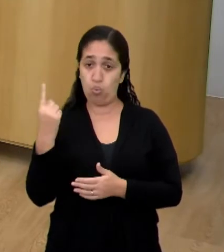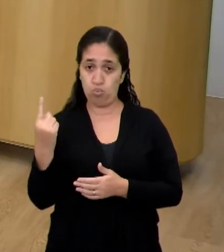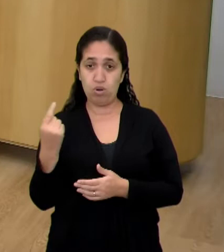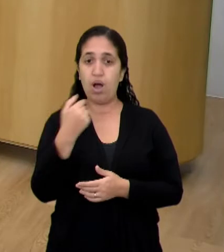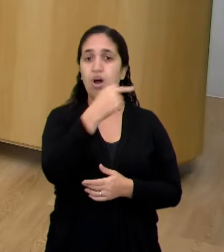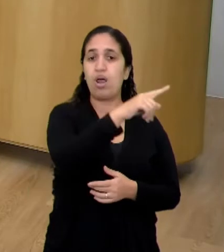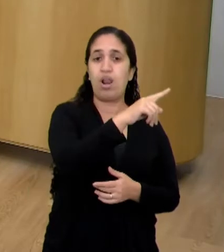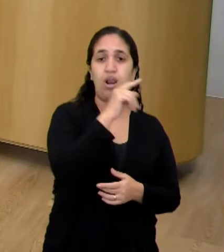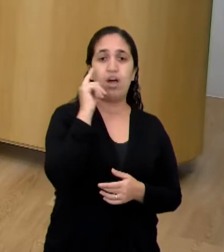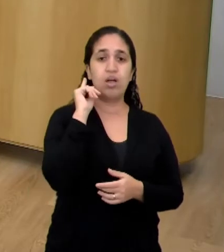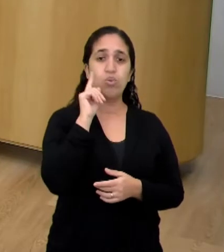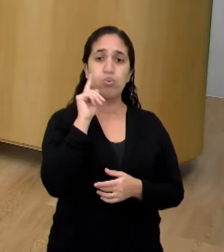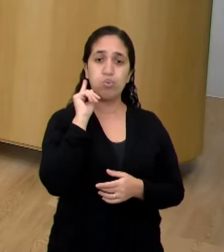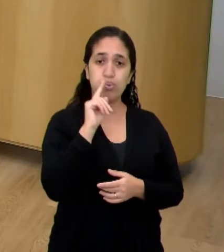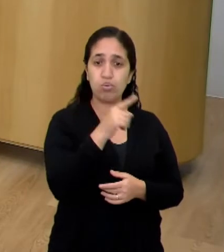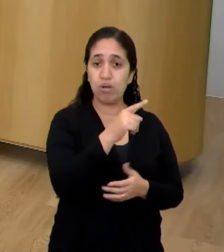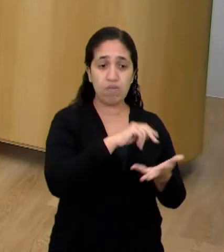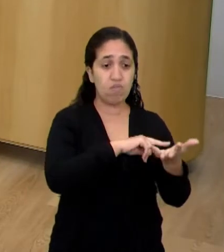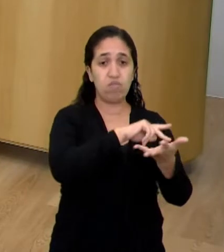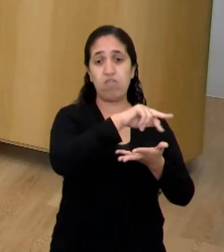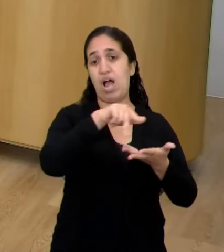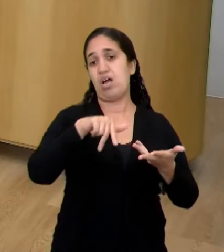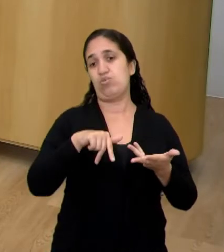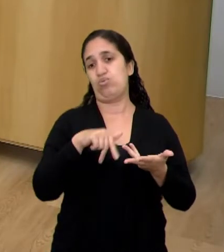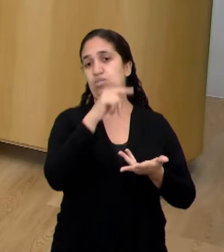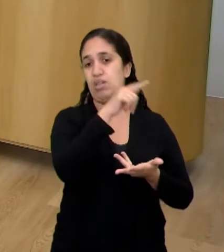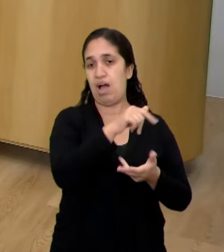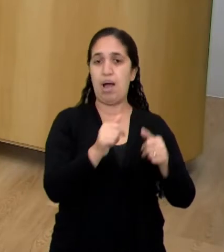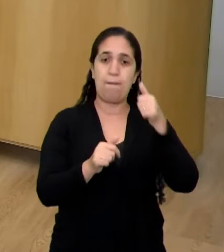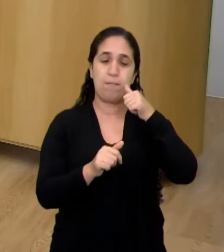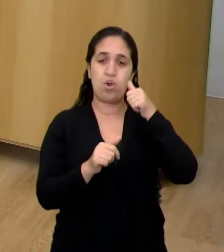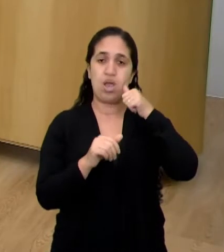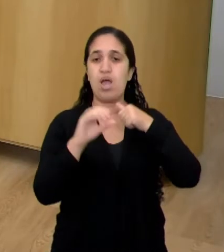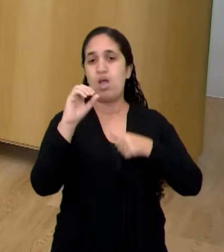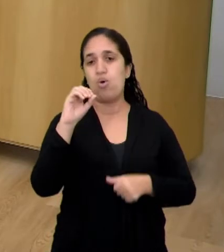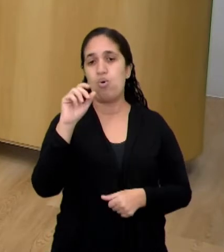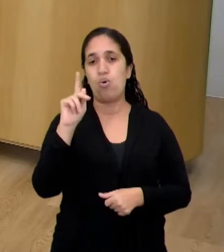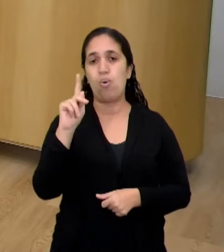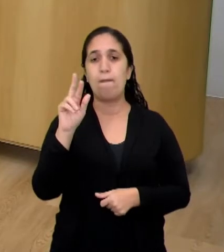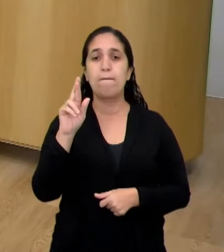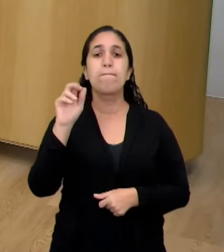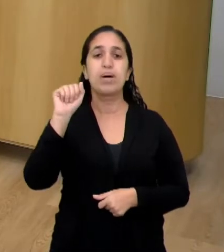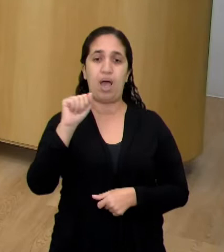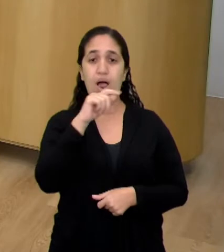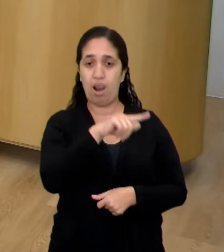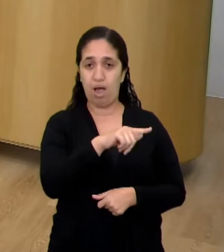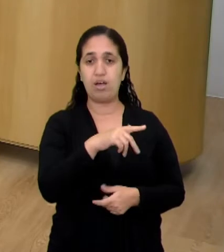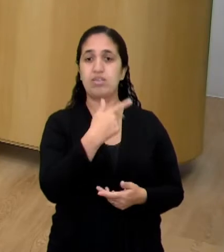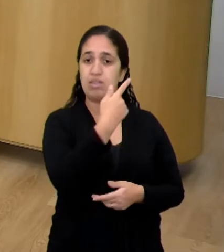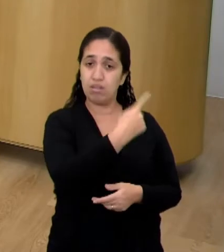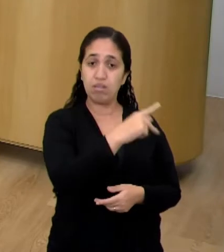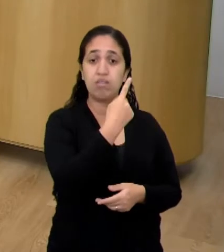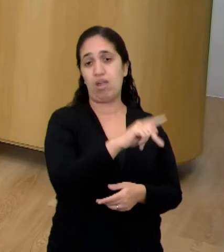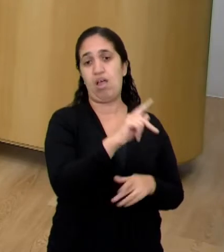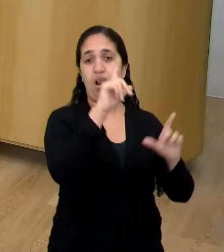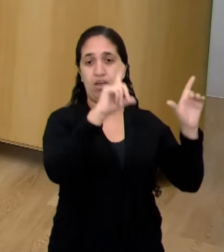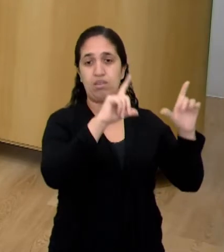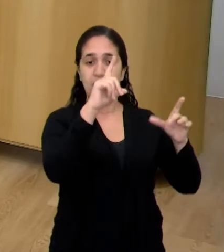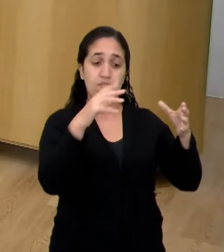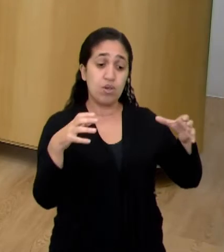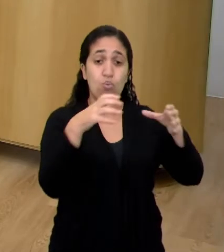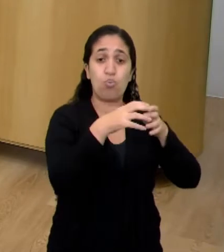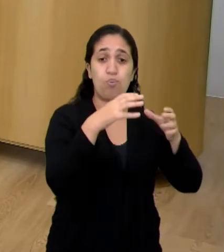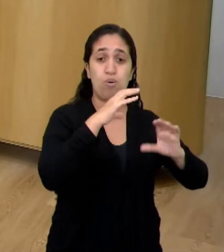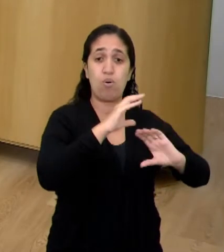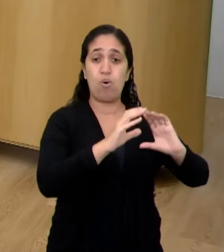muitas. Inclusive a Oprah abriu um canal só dela, né? Ela tem um canal só dela em que ela trata só de temas relacionados à comunidade negra. Existem